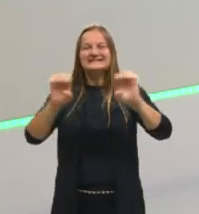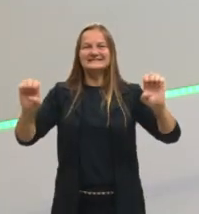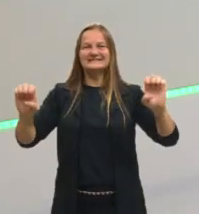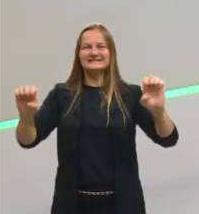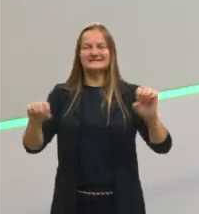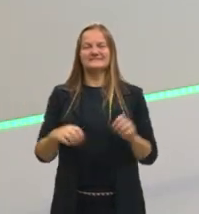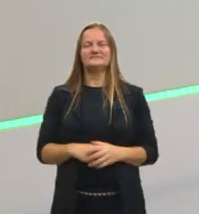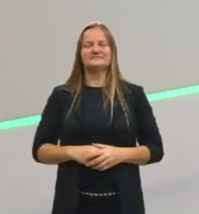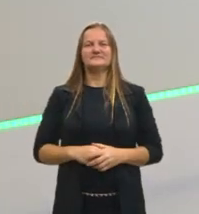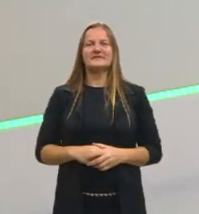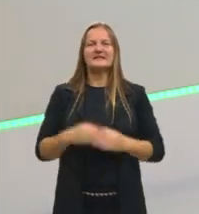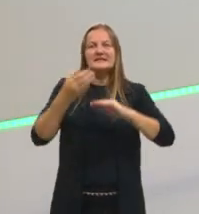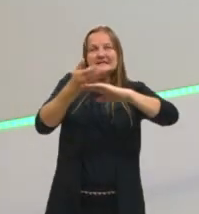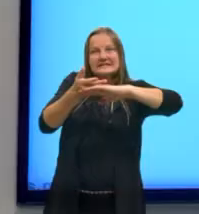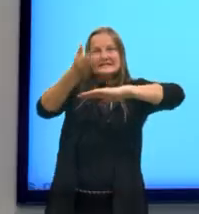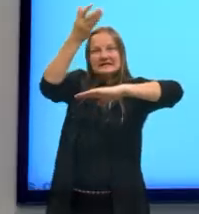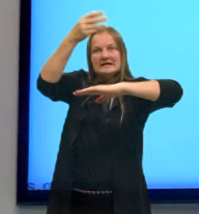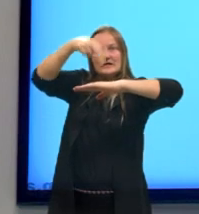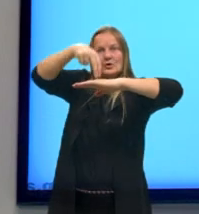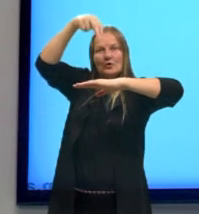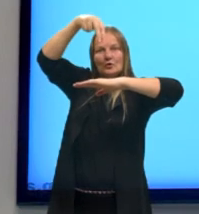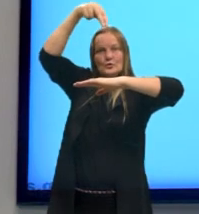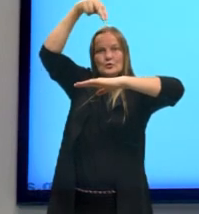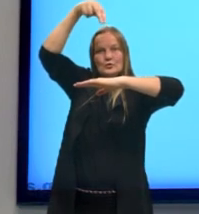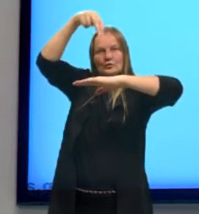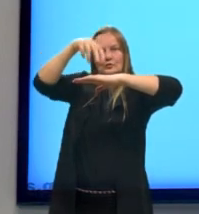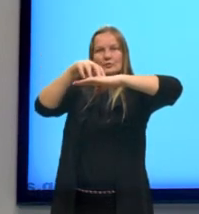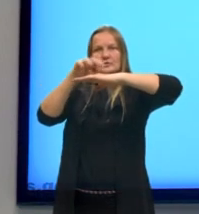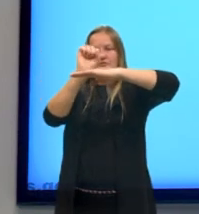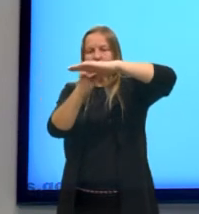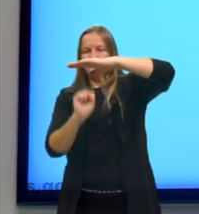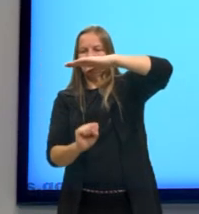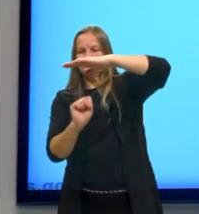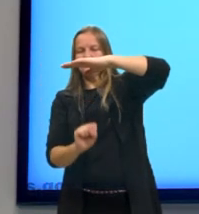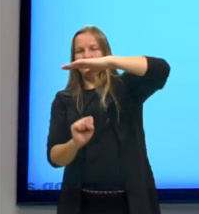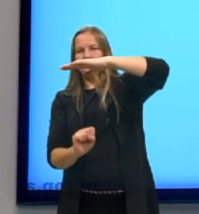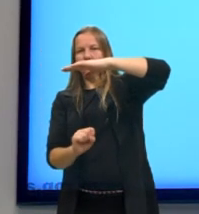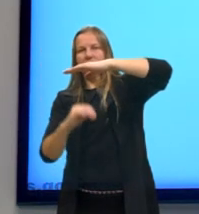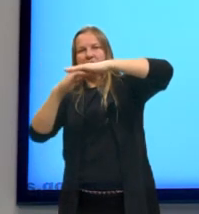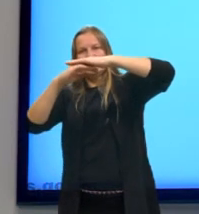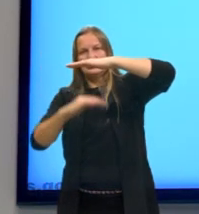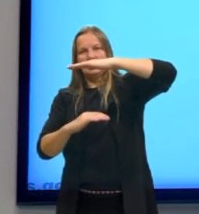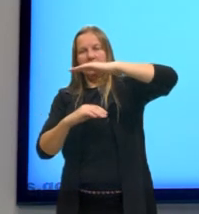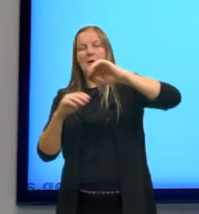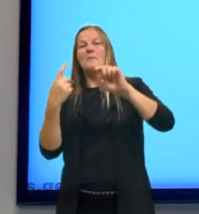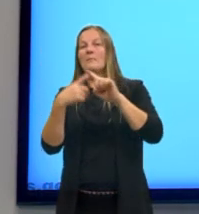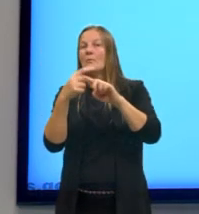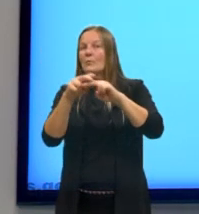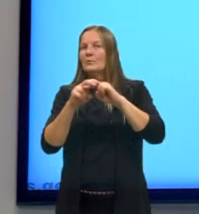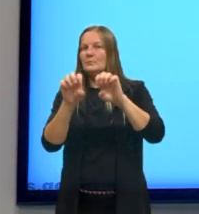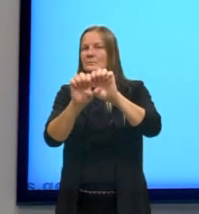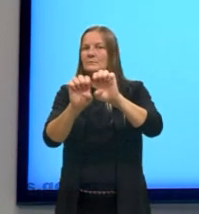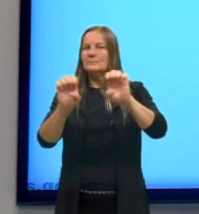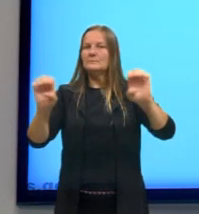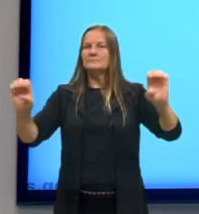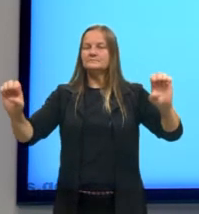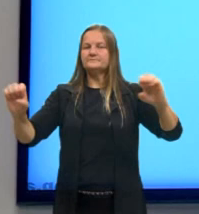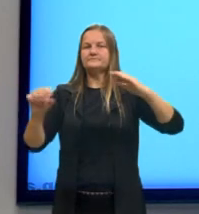então a linha do Equador descer para o hemisfério sul e hemisfério norte tá a gurizada